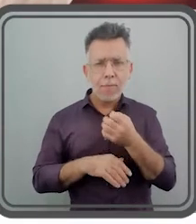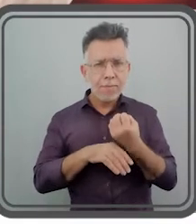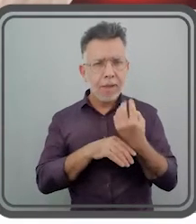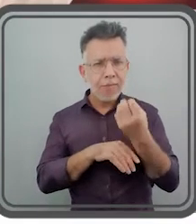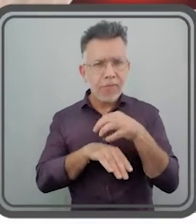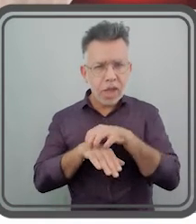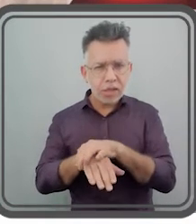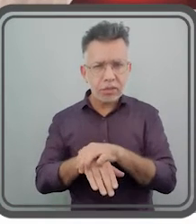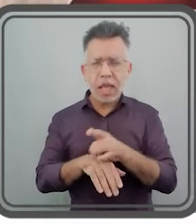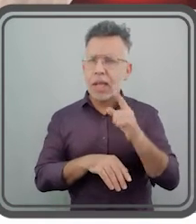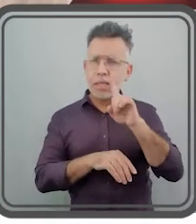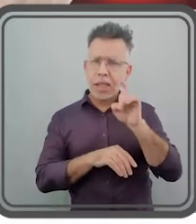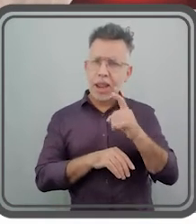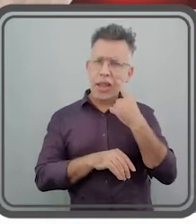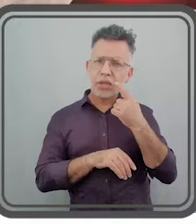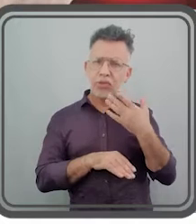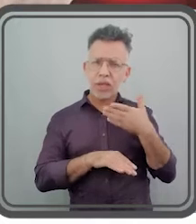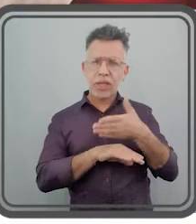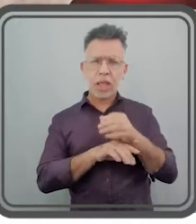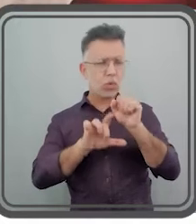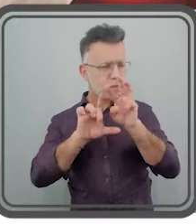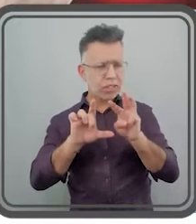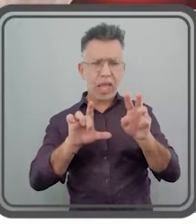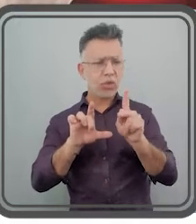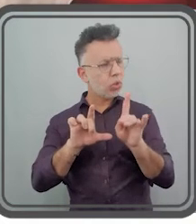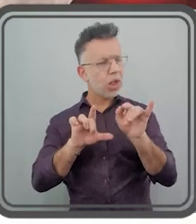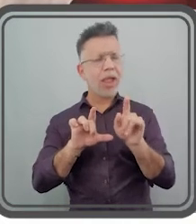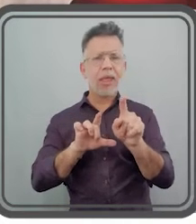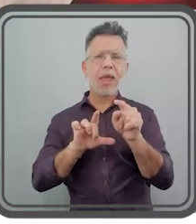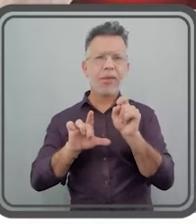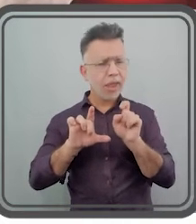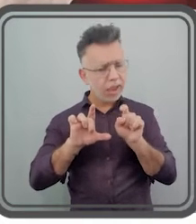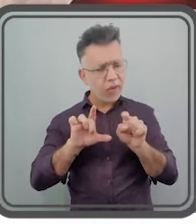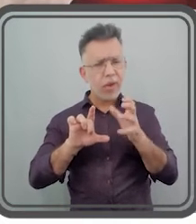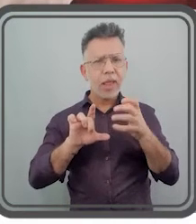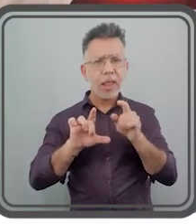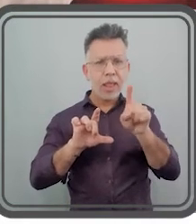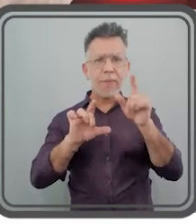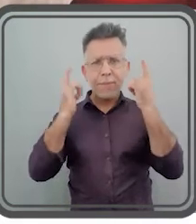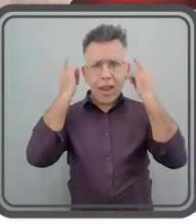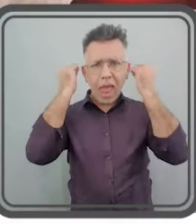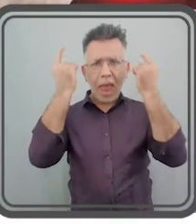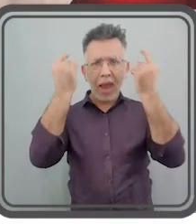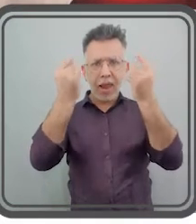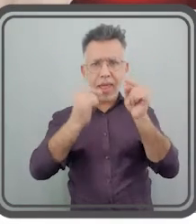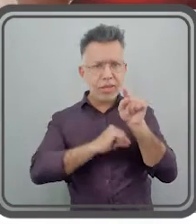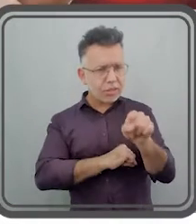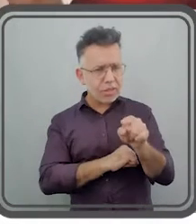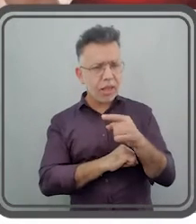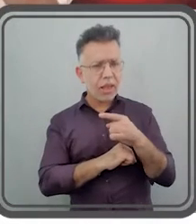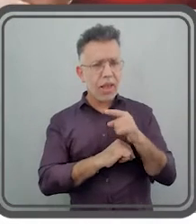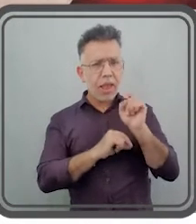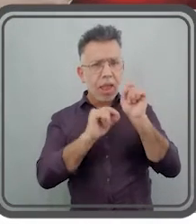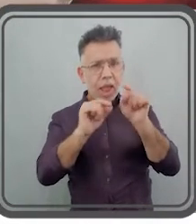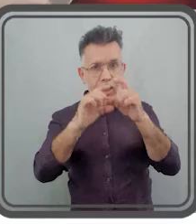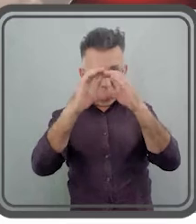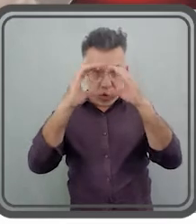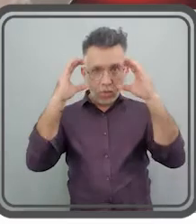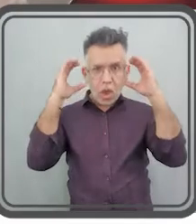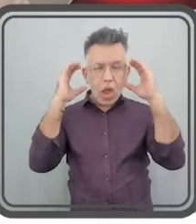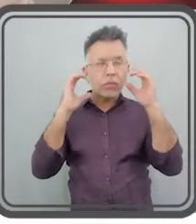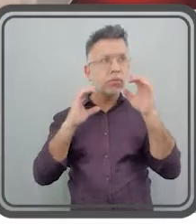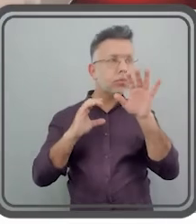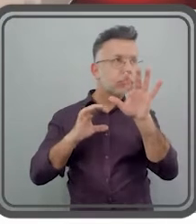só que a gente vai chegar num dia onde eu vou entrar no site do caiaque e fala o seguinte Ah eu queria ir para a Grécia quero estar esse ponto aí eu boto o meu